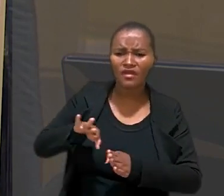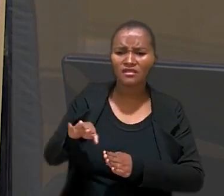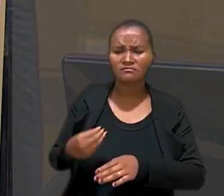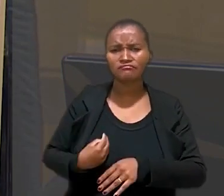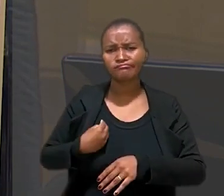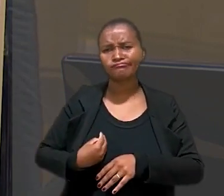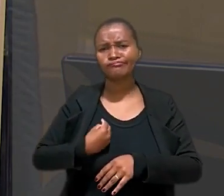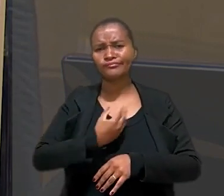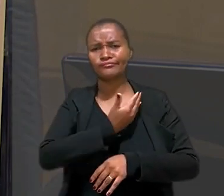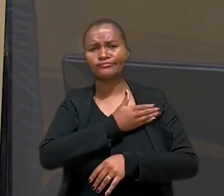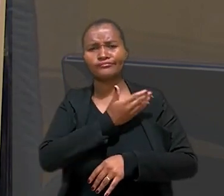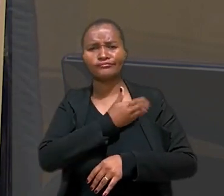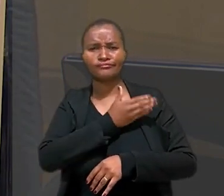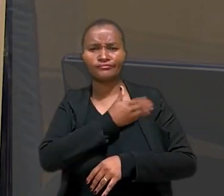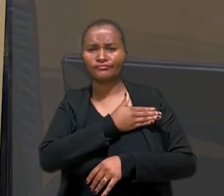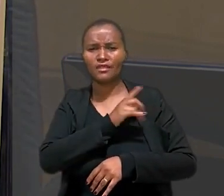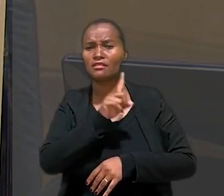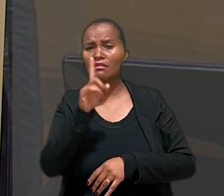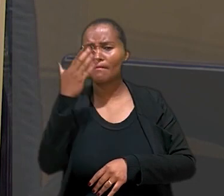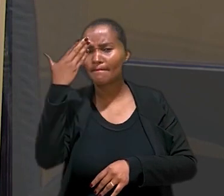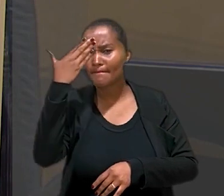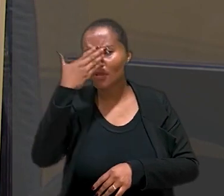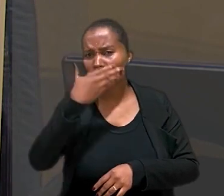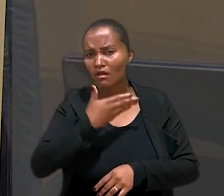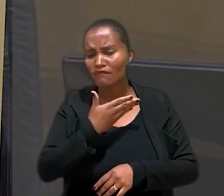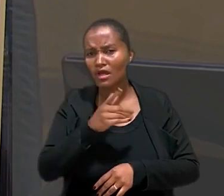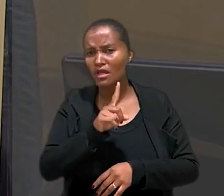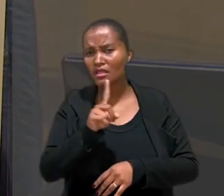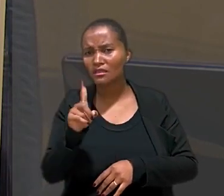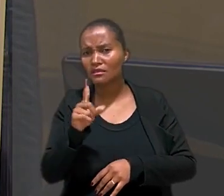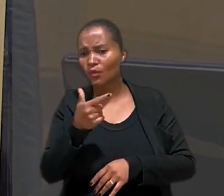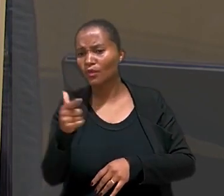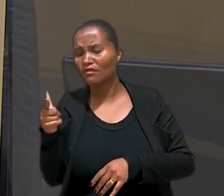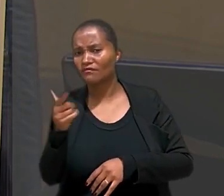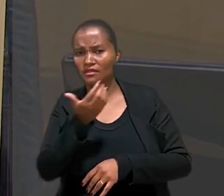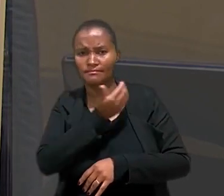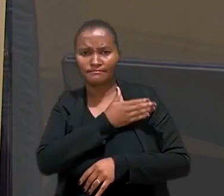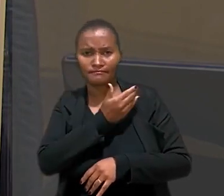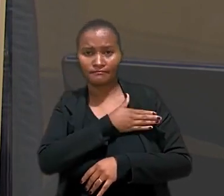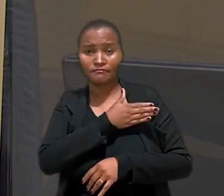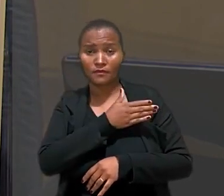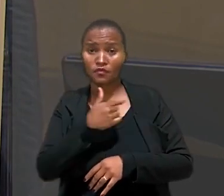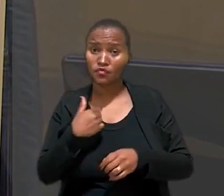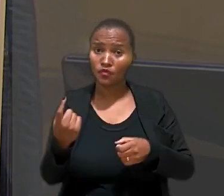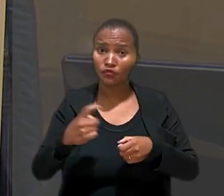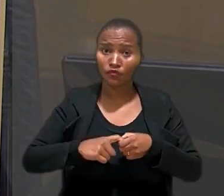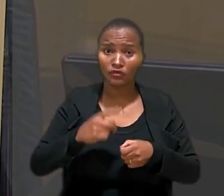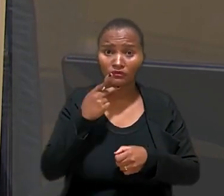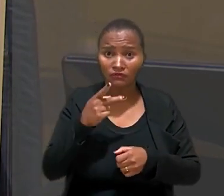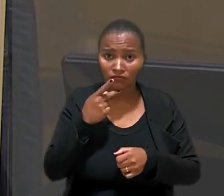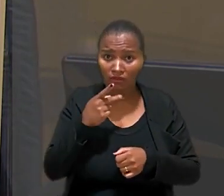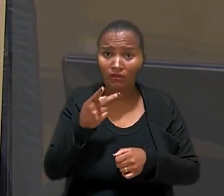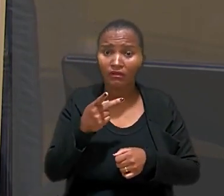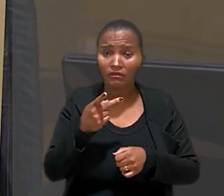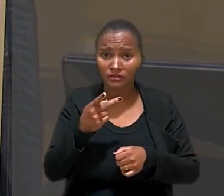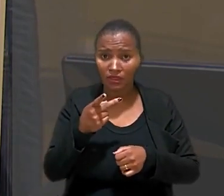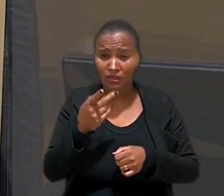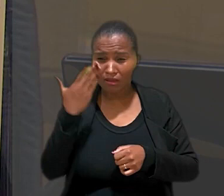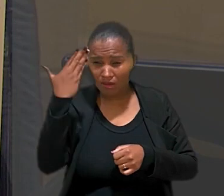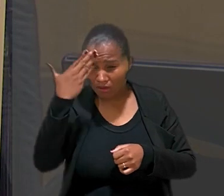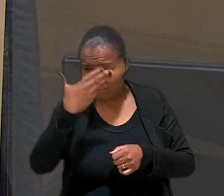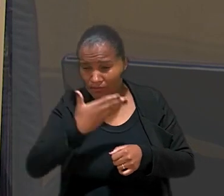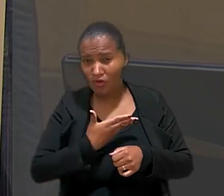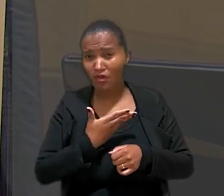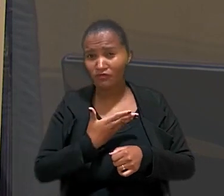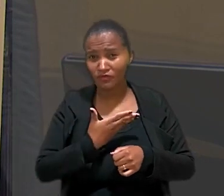afastam a existência da discriminação, não provam a não discriminação. E aqui volto a repetir, o ônus